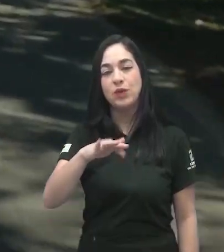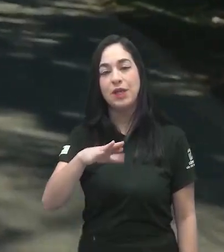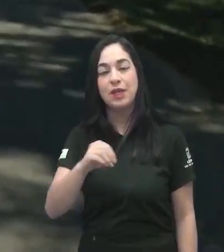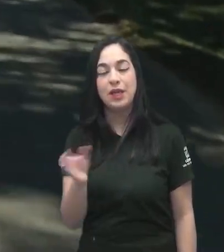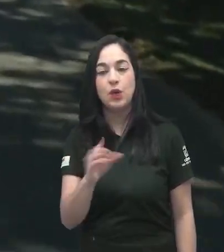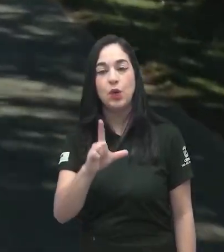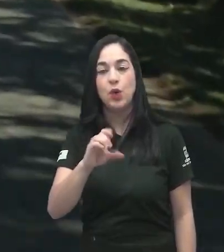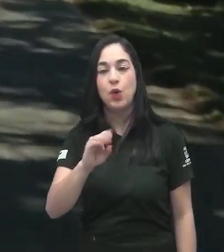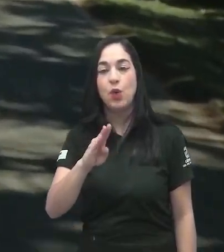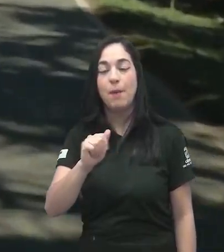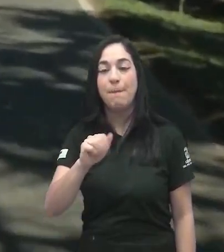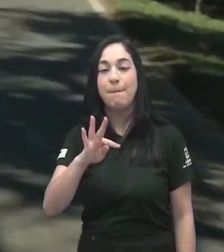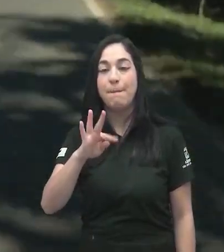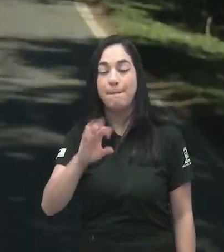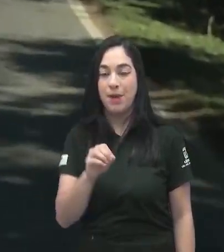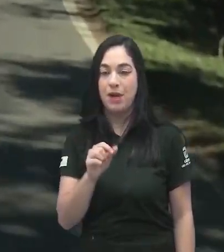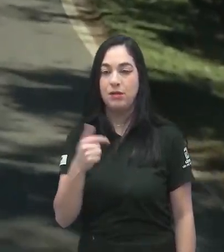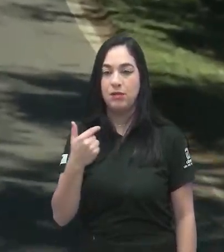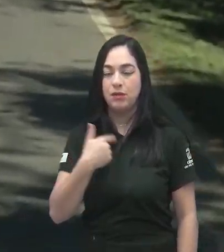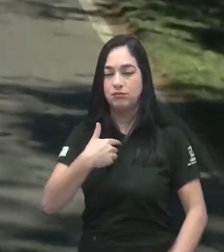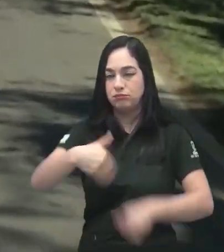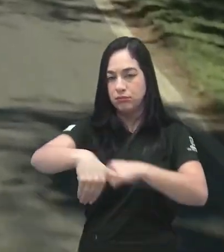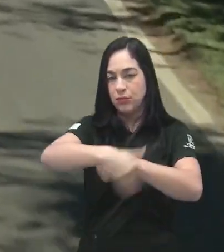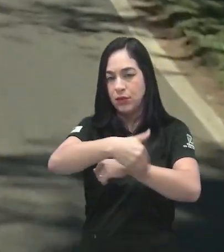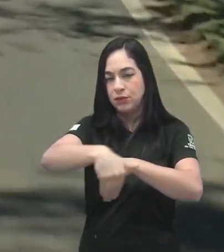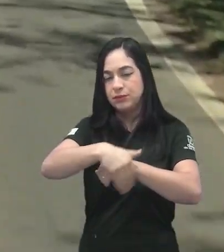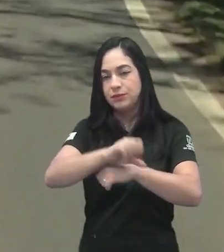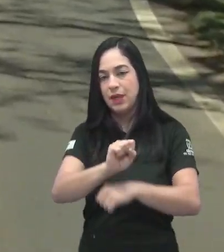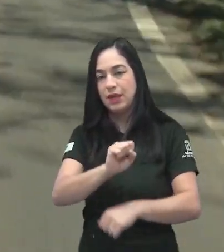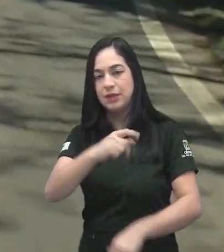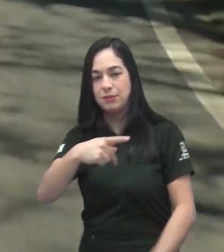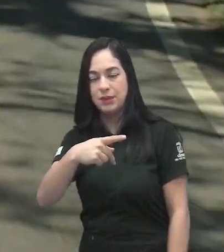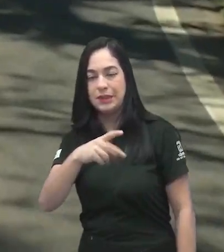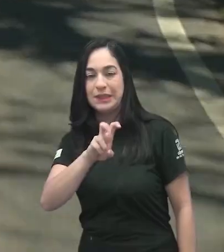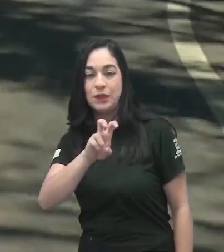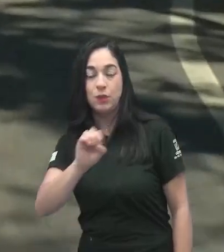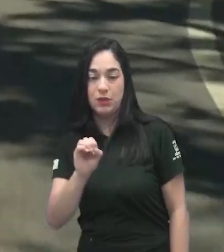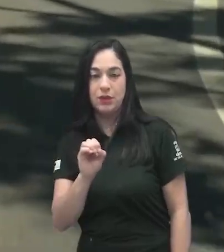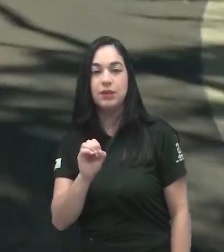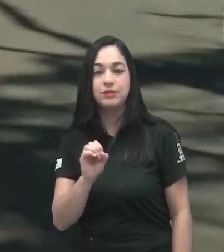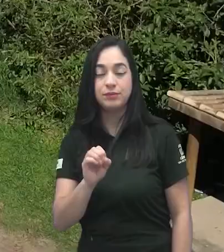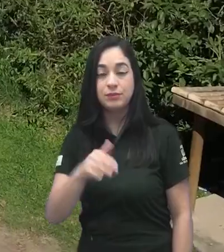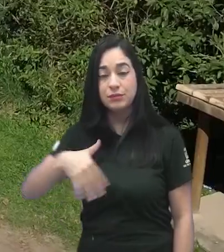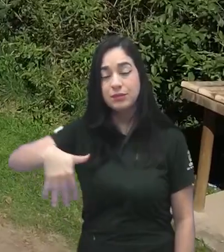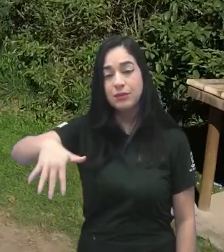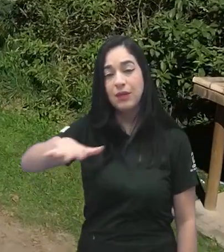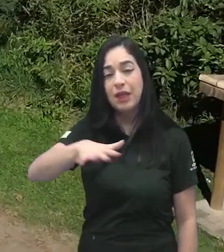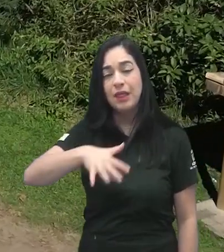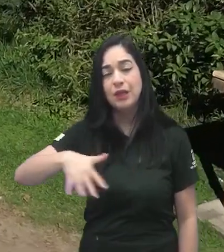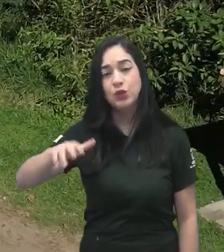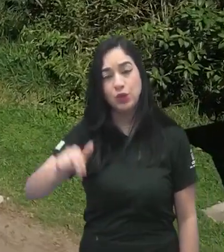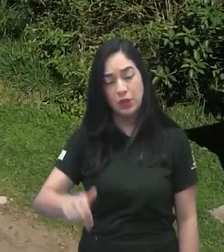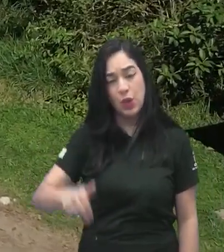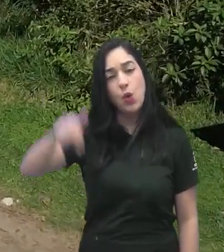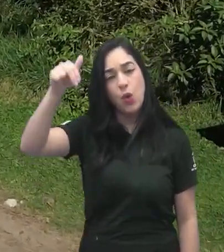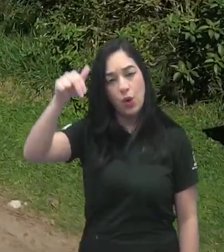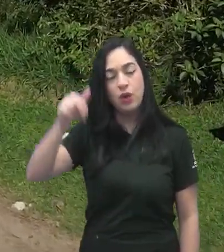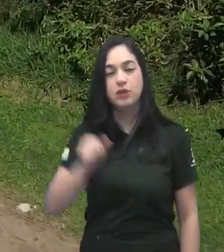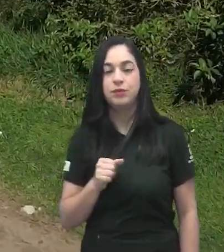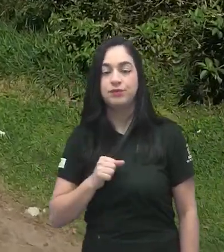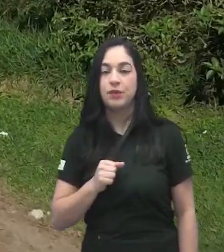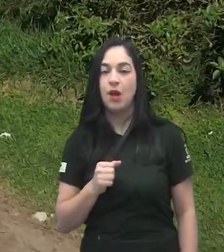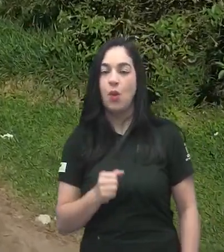Lobato. Saindo da Matriz, seguimos pela SP-50, na Zona Norte. Depois de